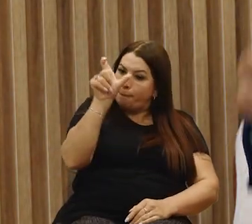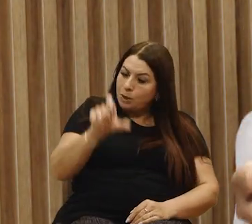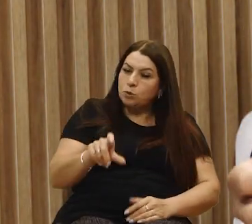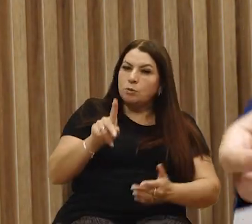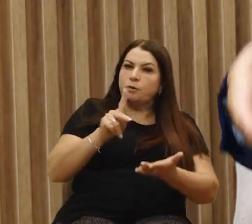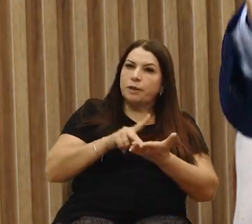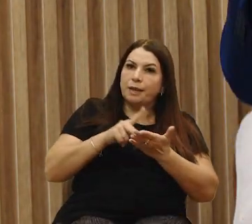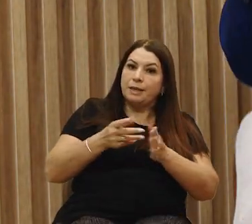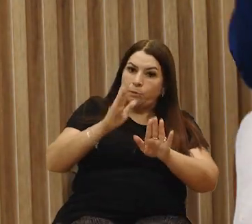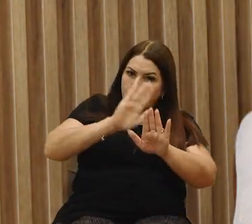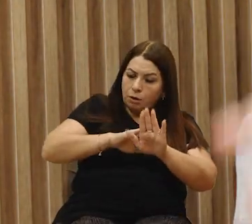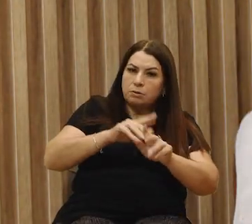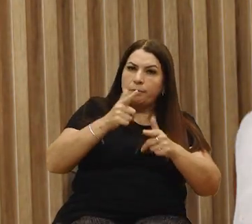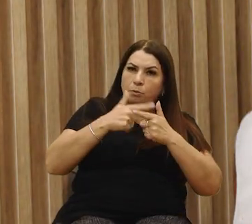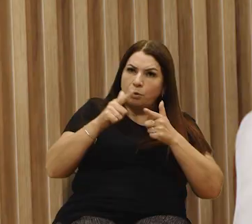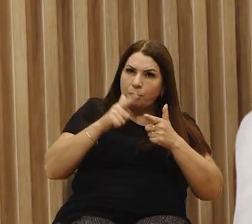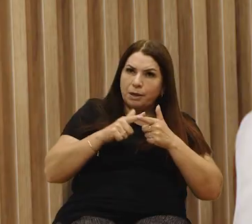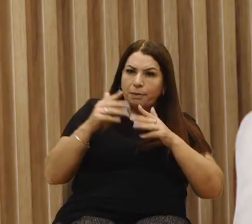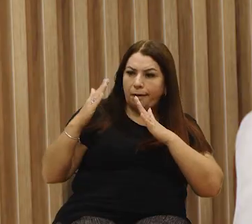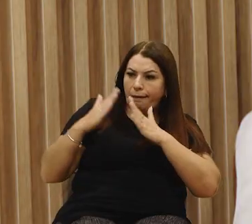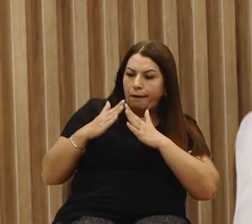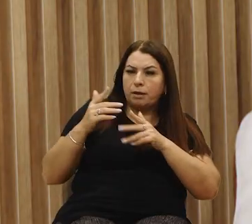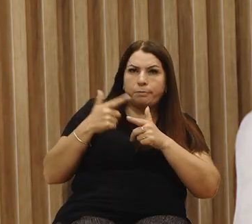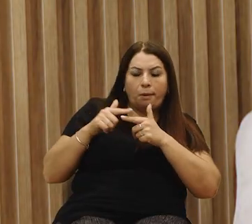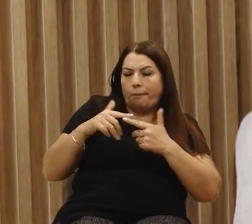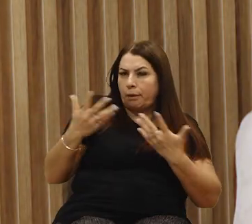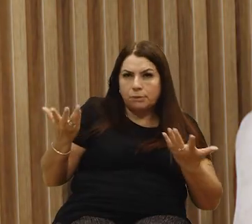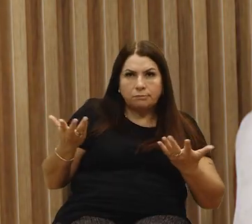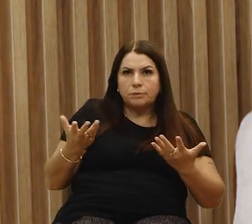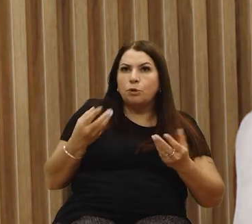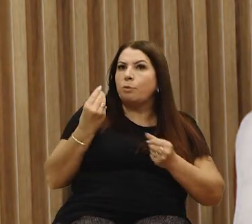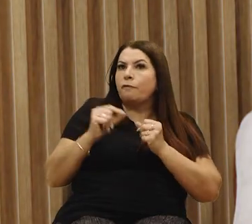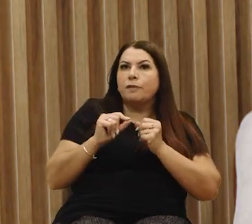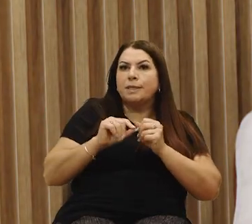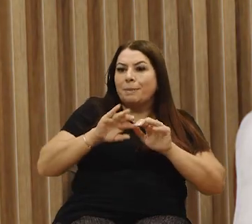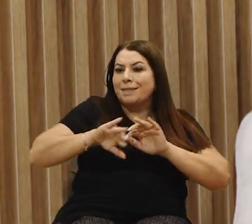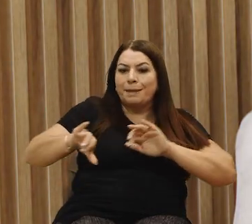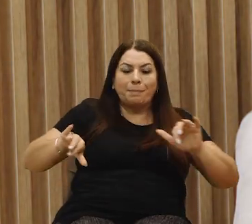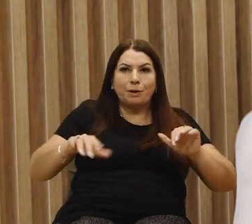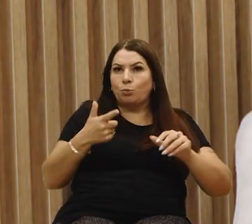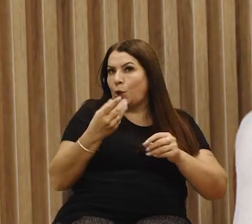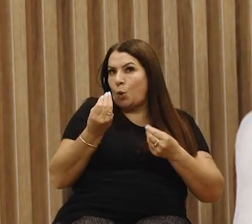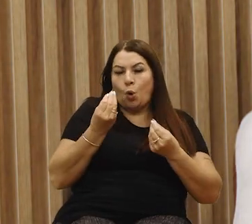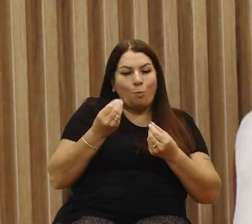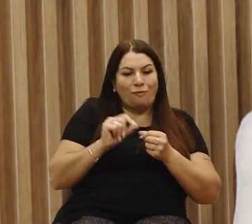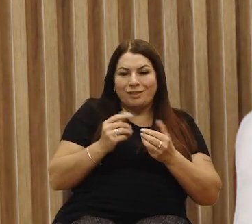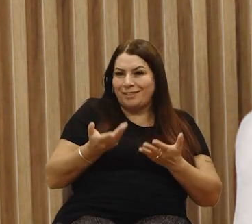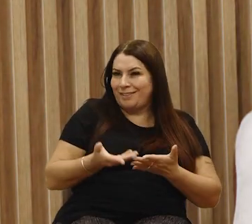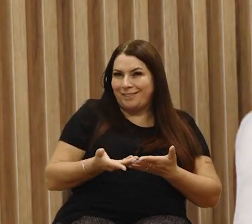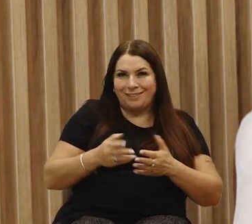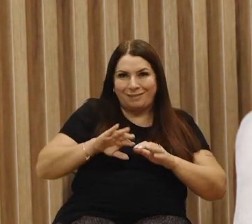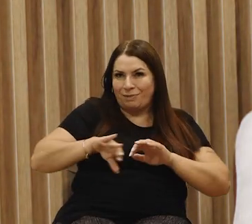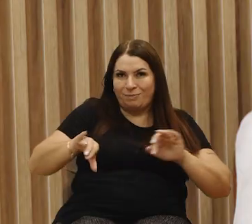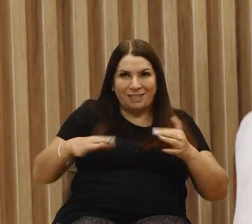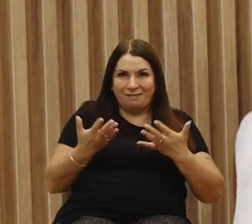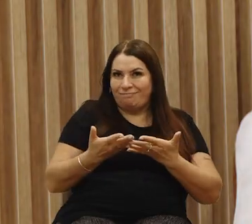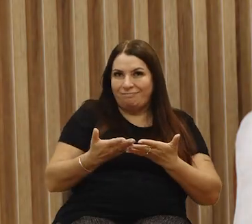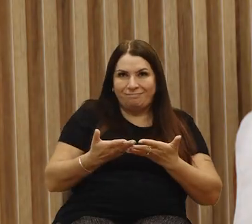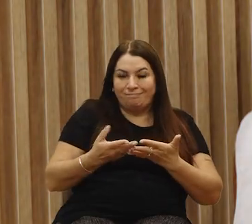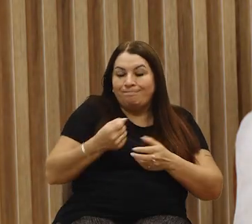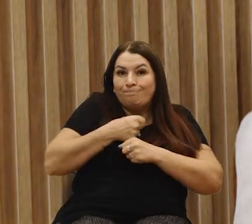tem problemas em casa, e como a gente fazer para separar isso? Não tem como você fazer, como separar.